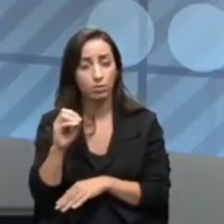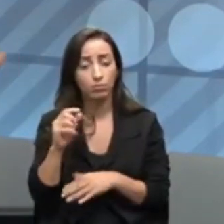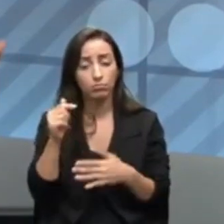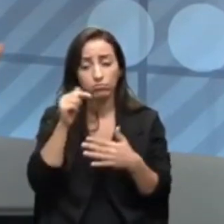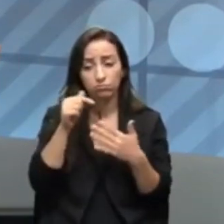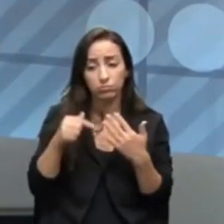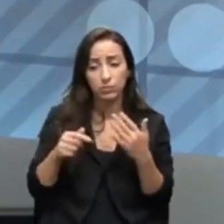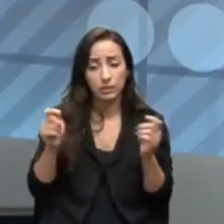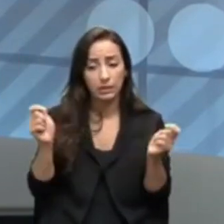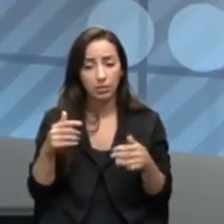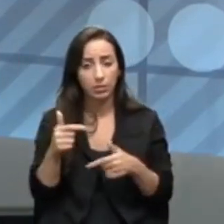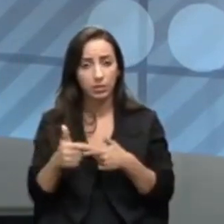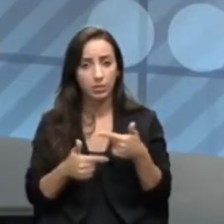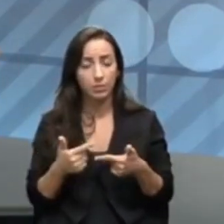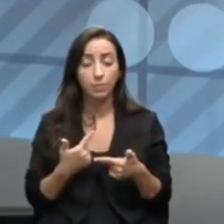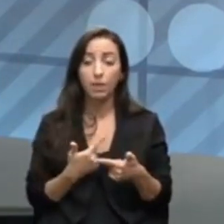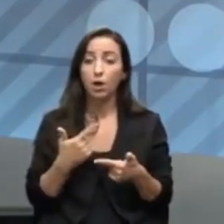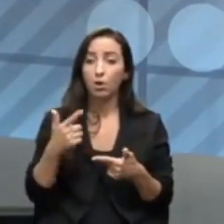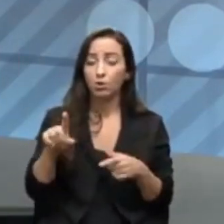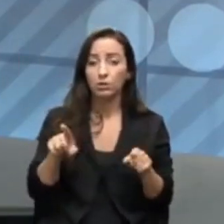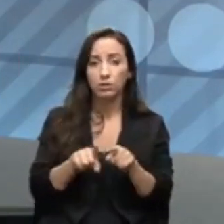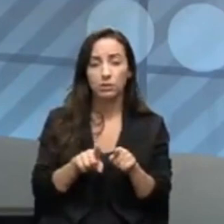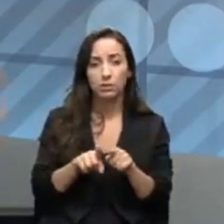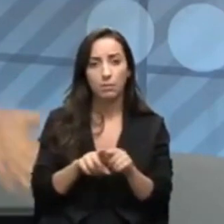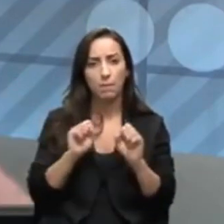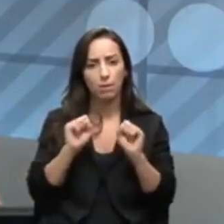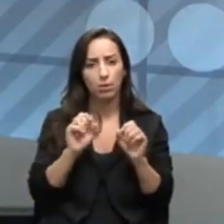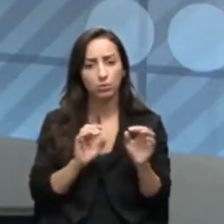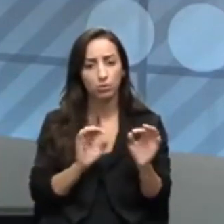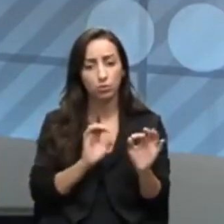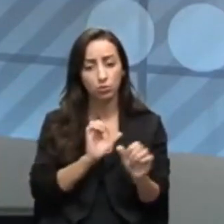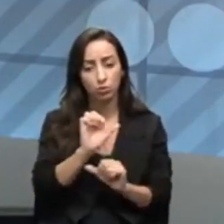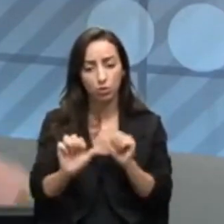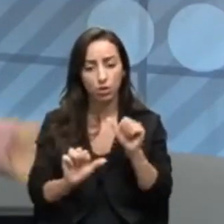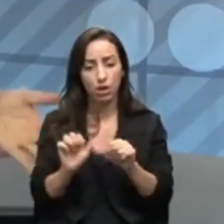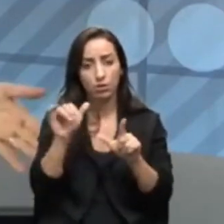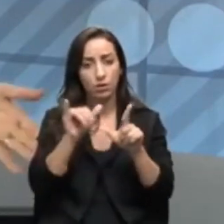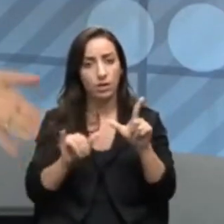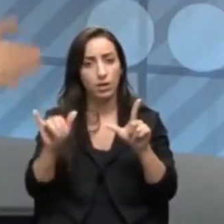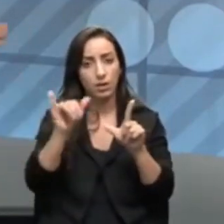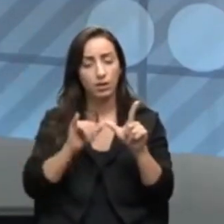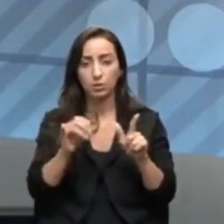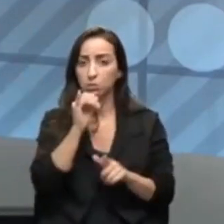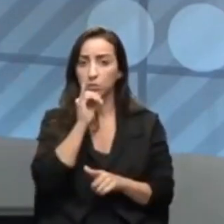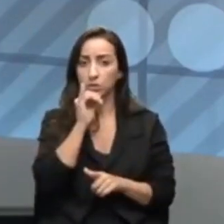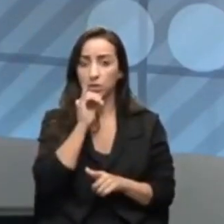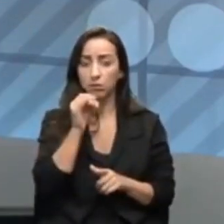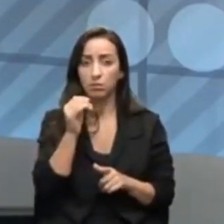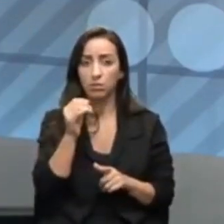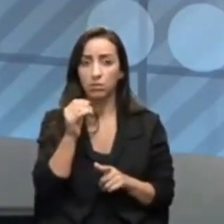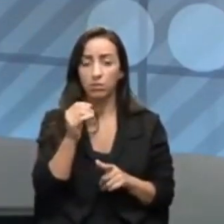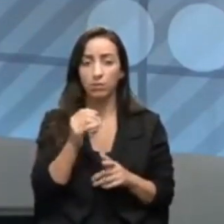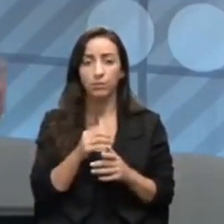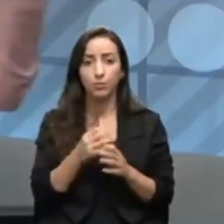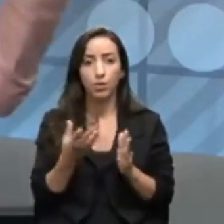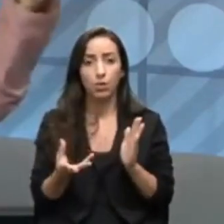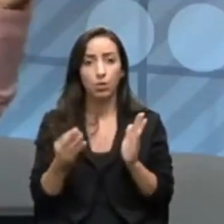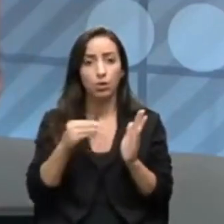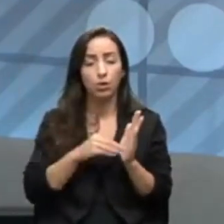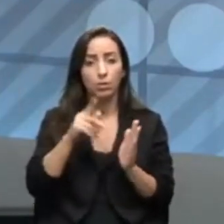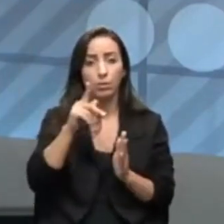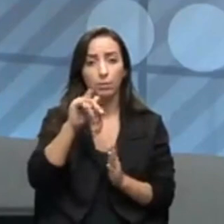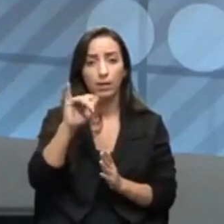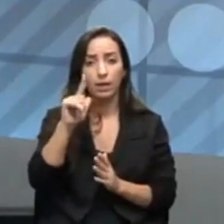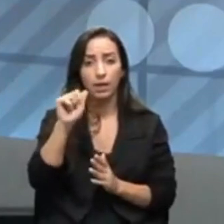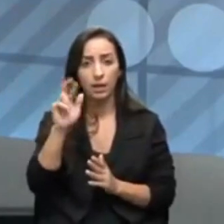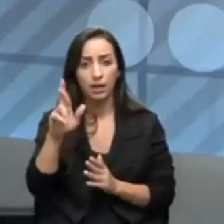que eu posso trabalhar. Uma outra hipótese, eu posso mudar o meu layout arquitetônico, por exemplo, colocando um pilar no meio da minha viga